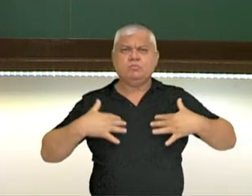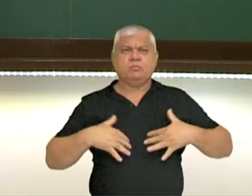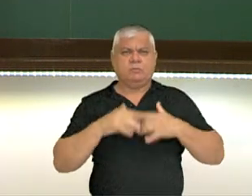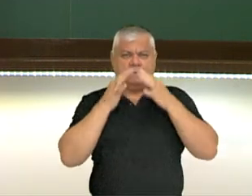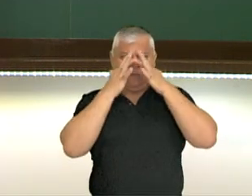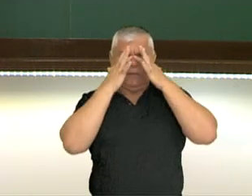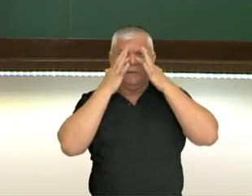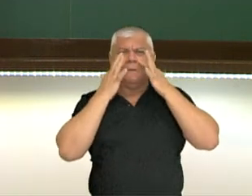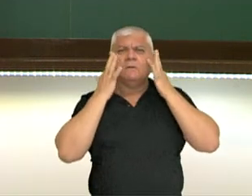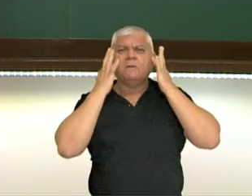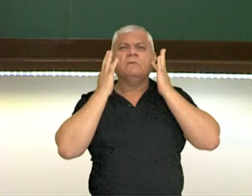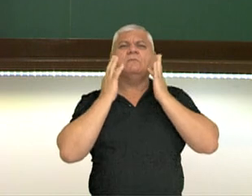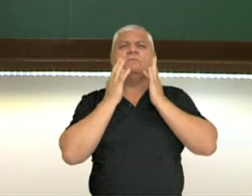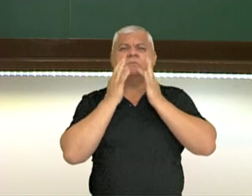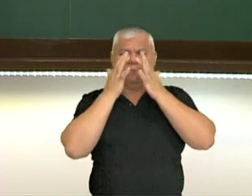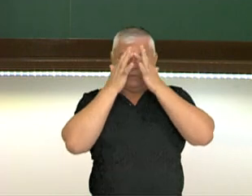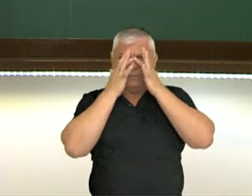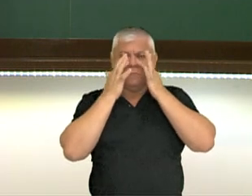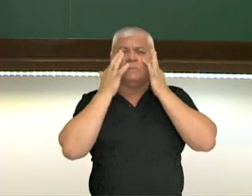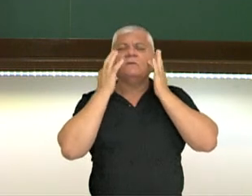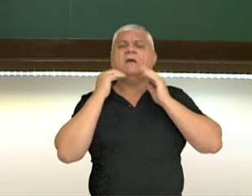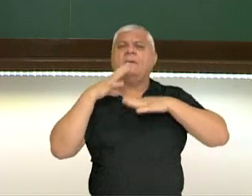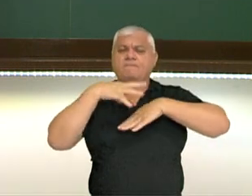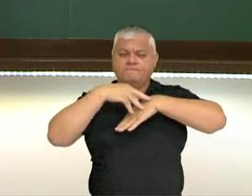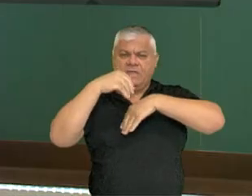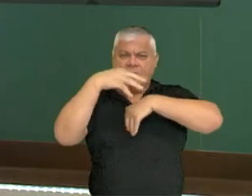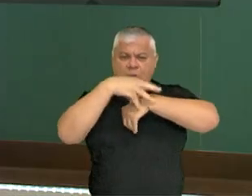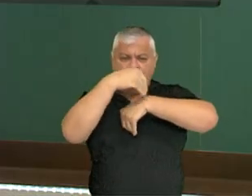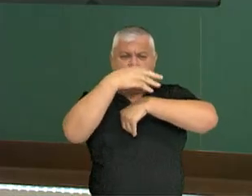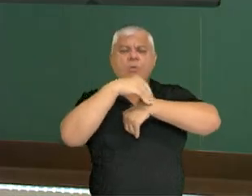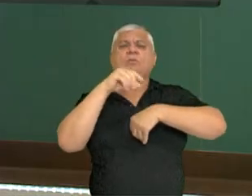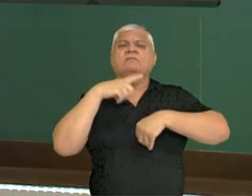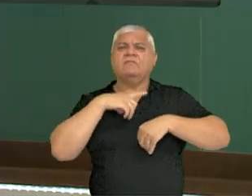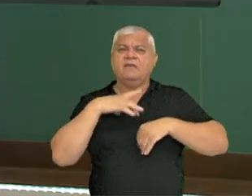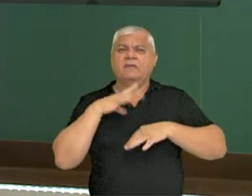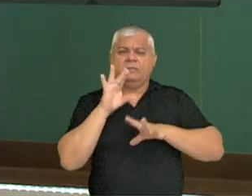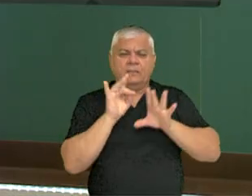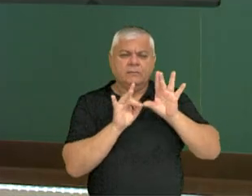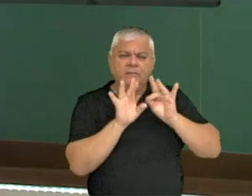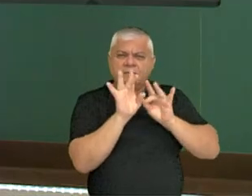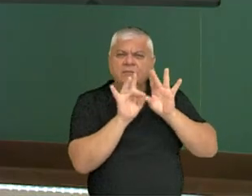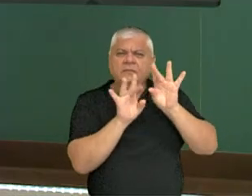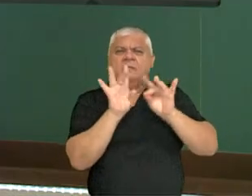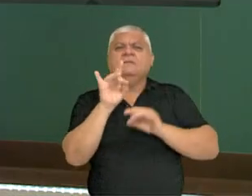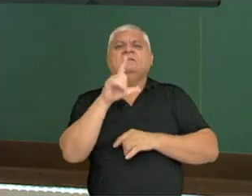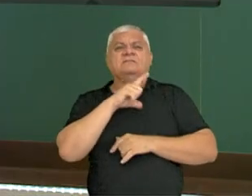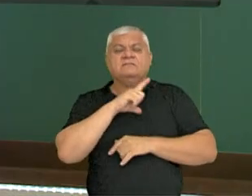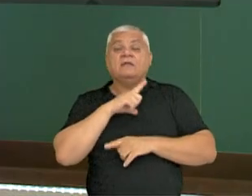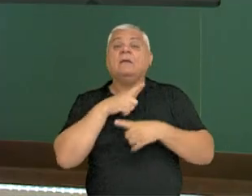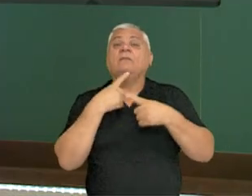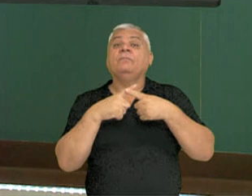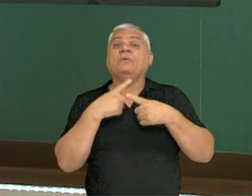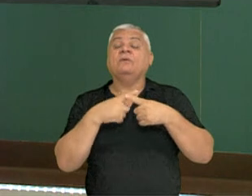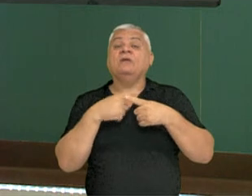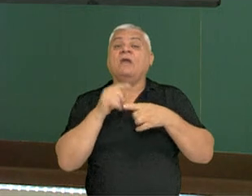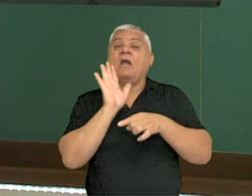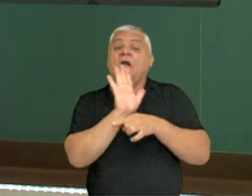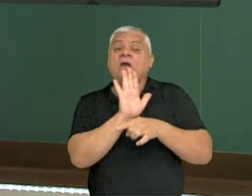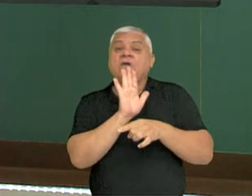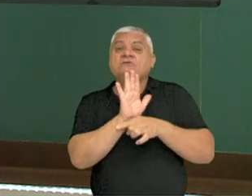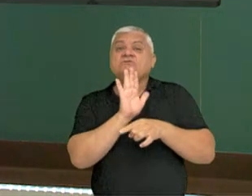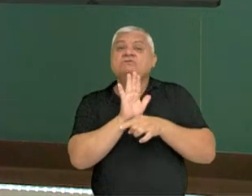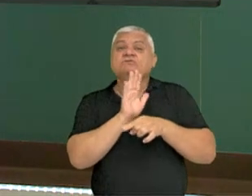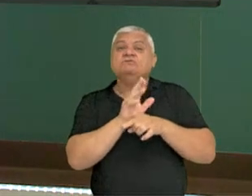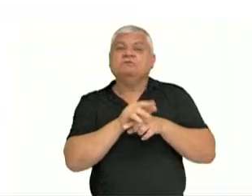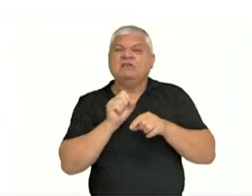nasais, ela contém pelos e muco, tá? Isso vai ajudar a dificultar a